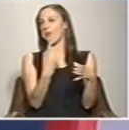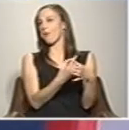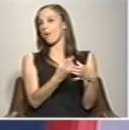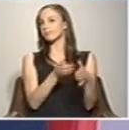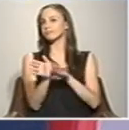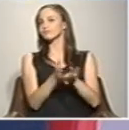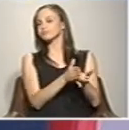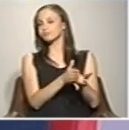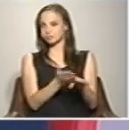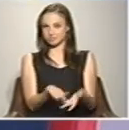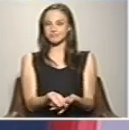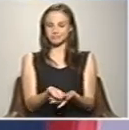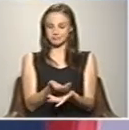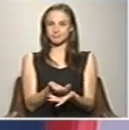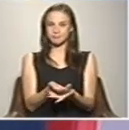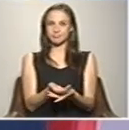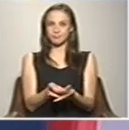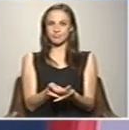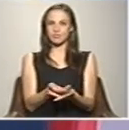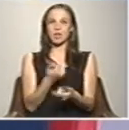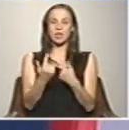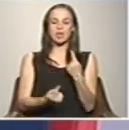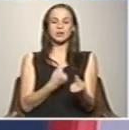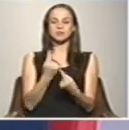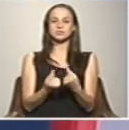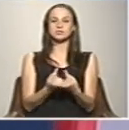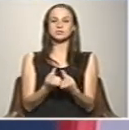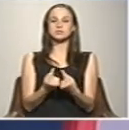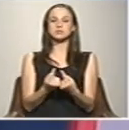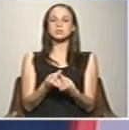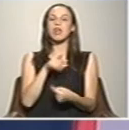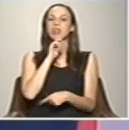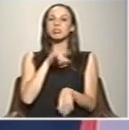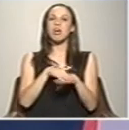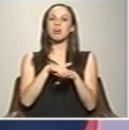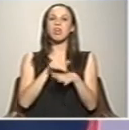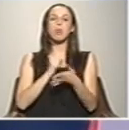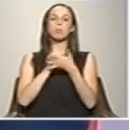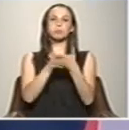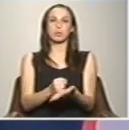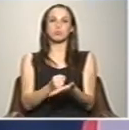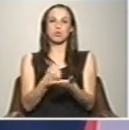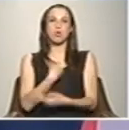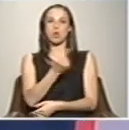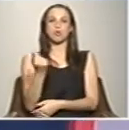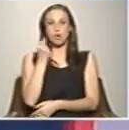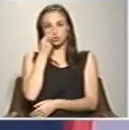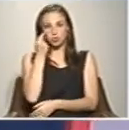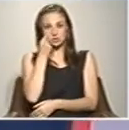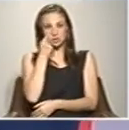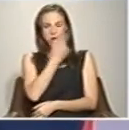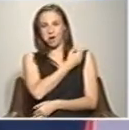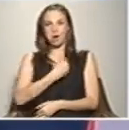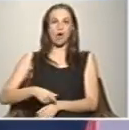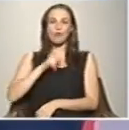restantes elementos da família, o que coloca, naturalmente, a rede de apoio que nós conhecemos do passado, onde os nossos